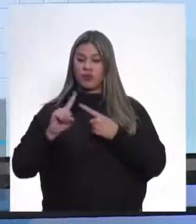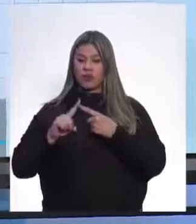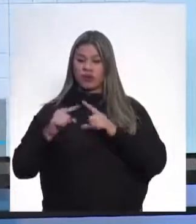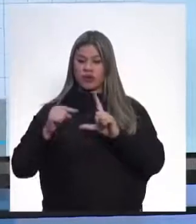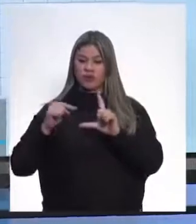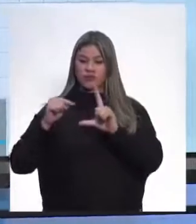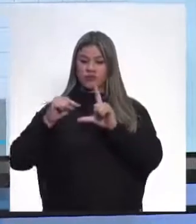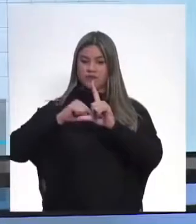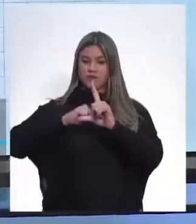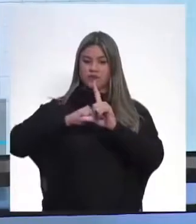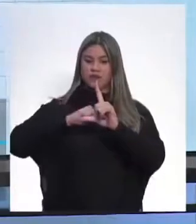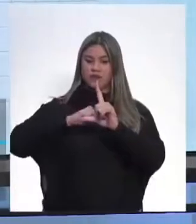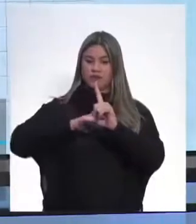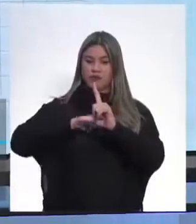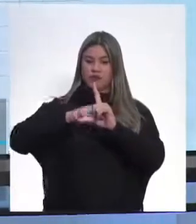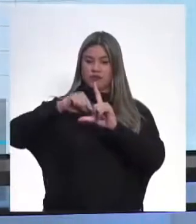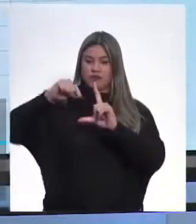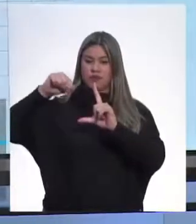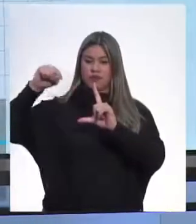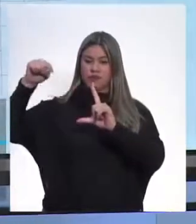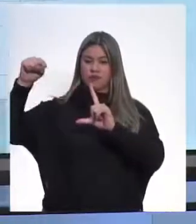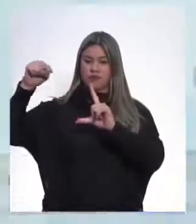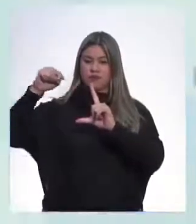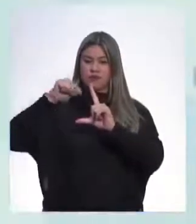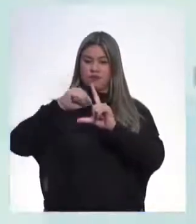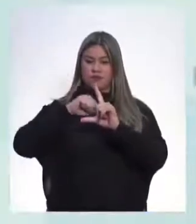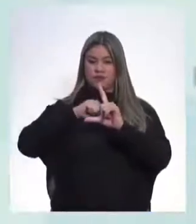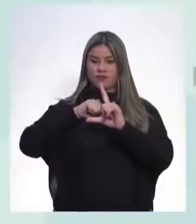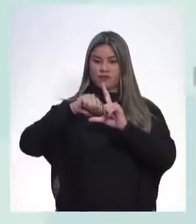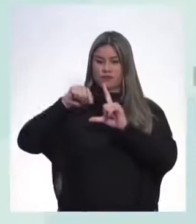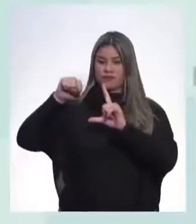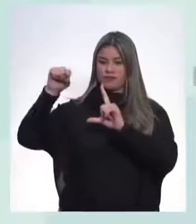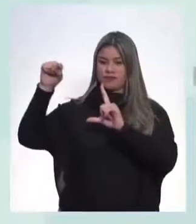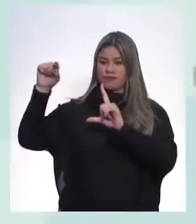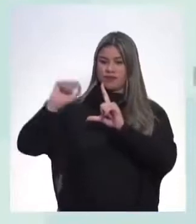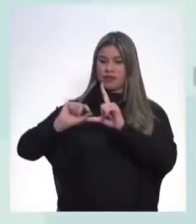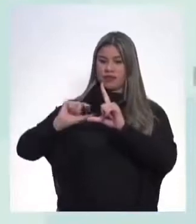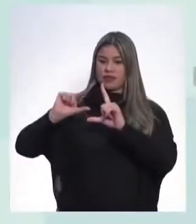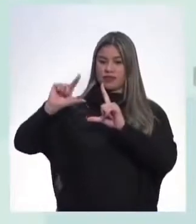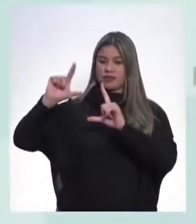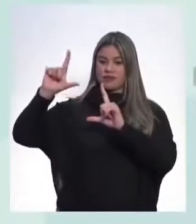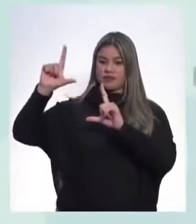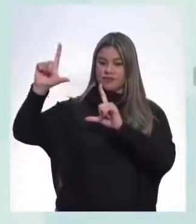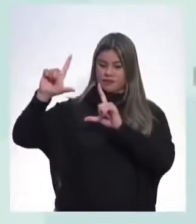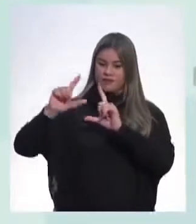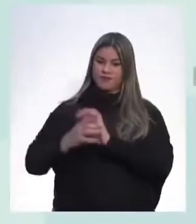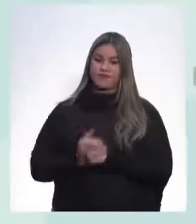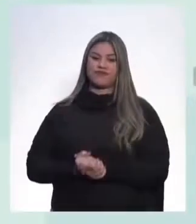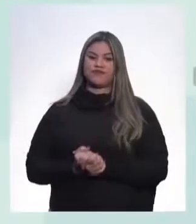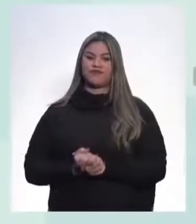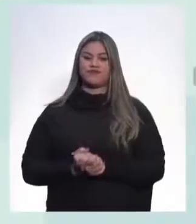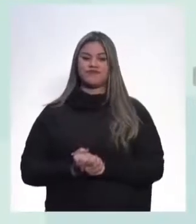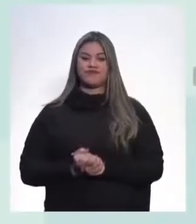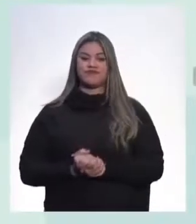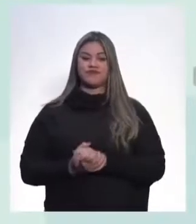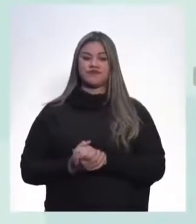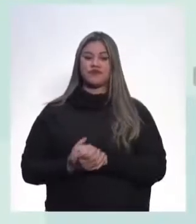dele. Então, esse daqui é o que a gente chama de crescente. E a que eu acabei de construir